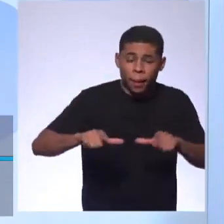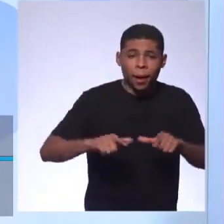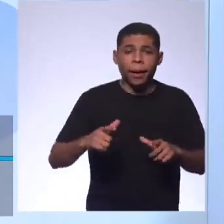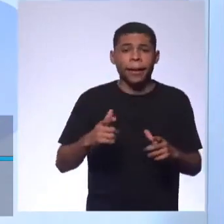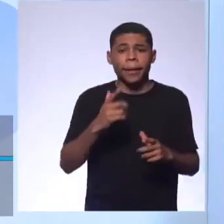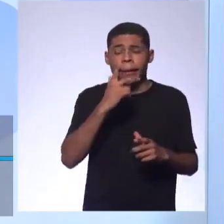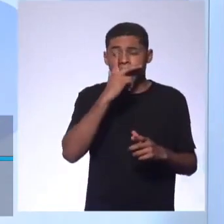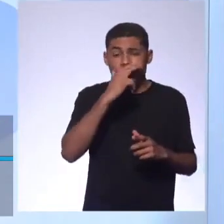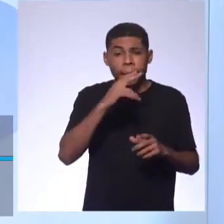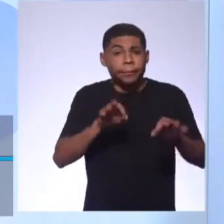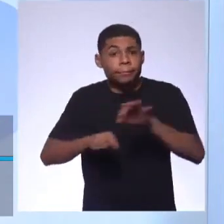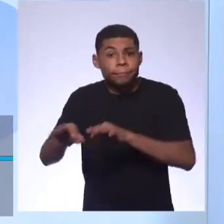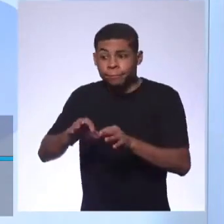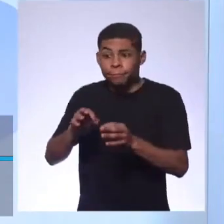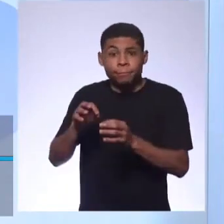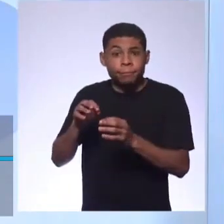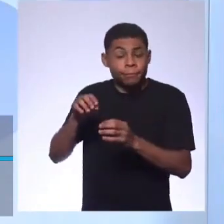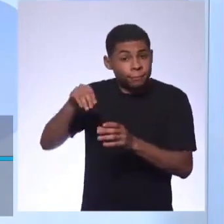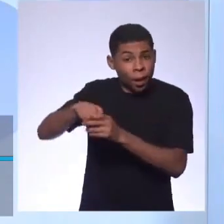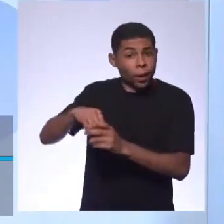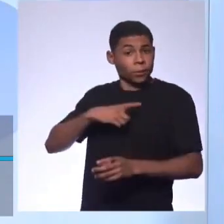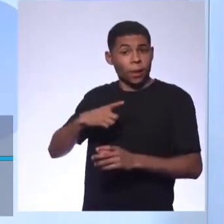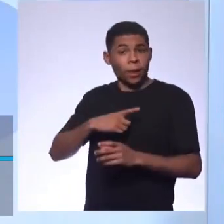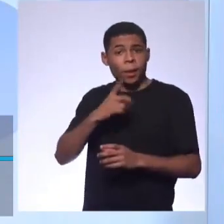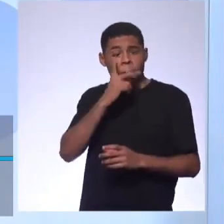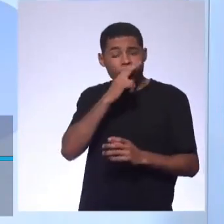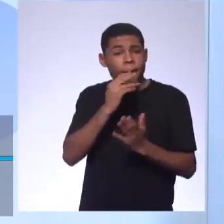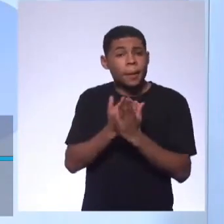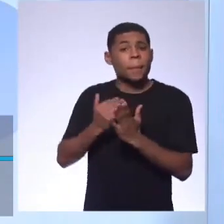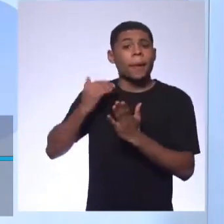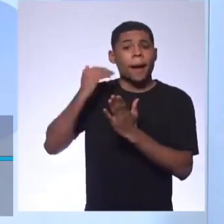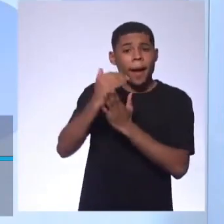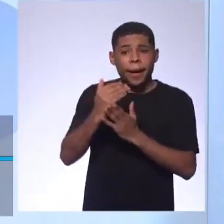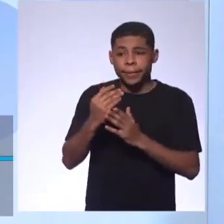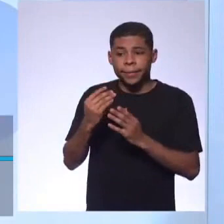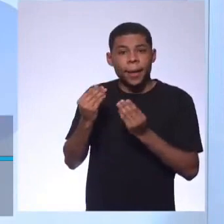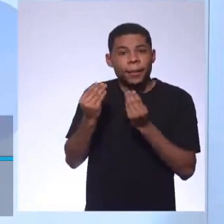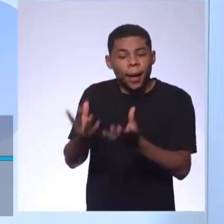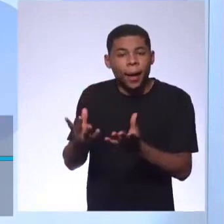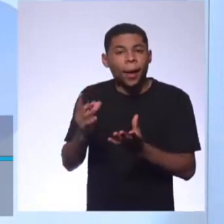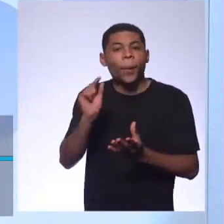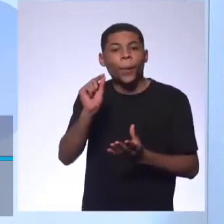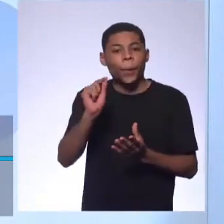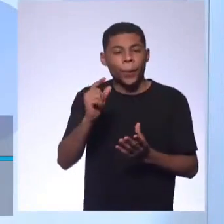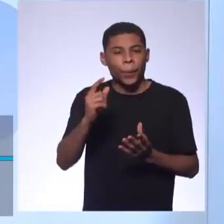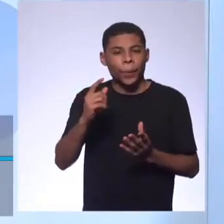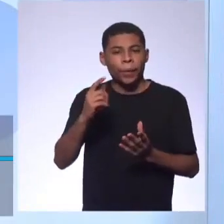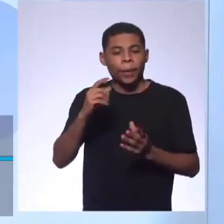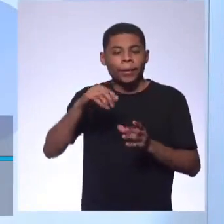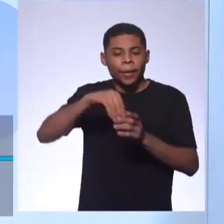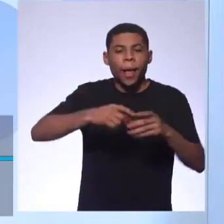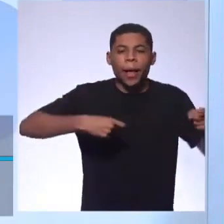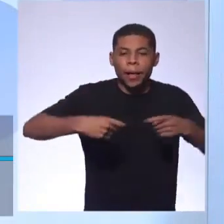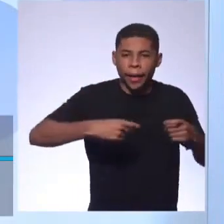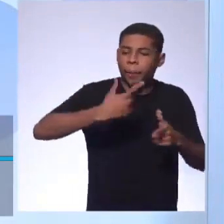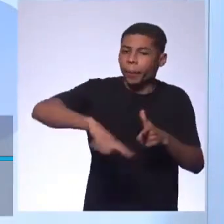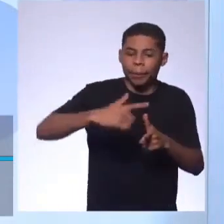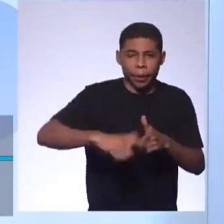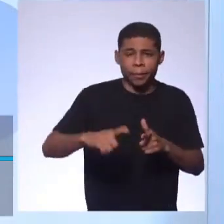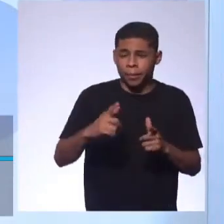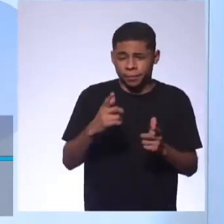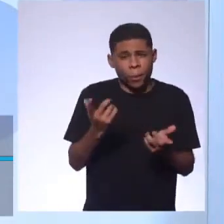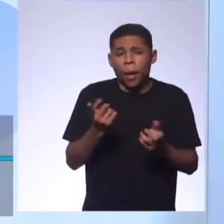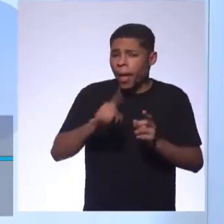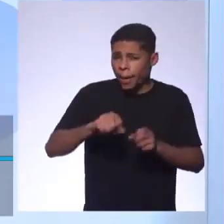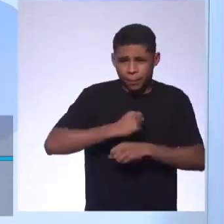dessa funcionalidade que gera e que causa os terrores de uma guerra. Então, é